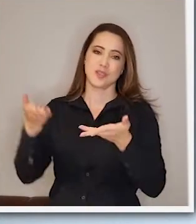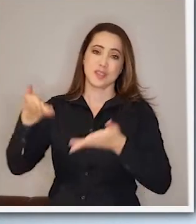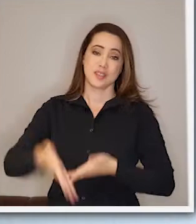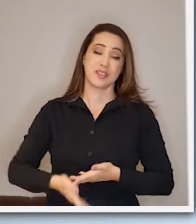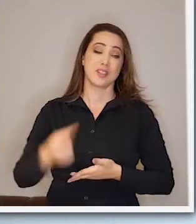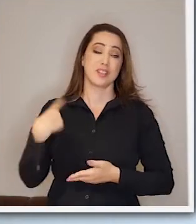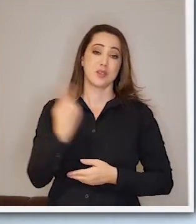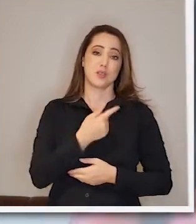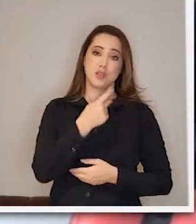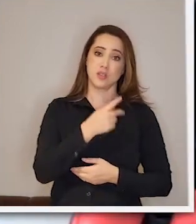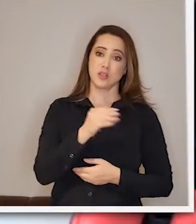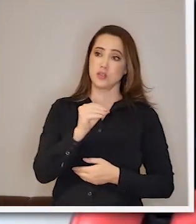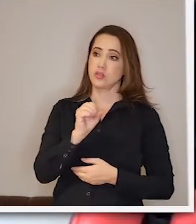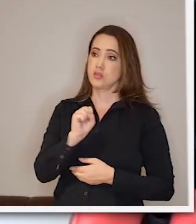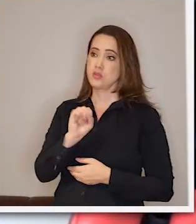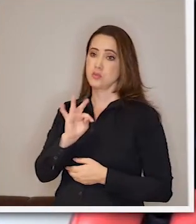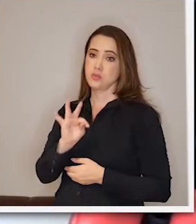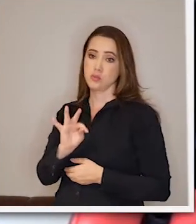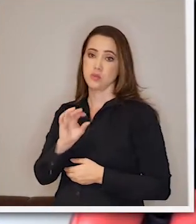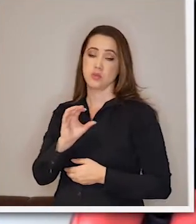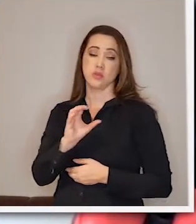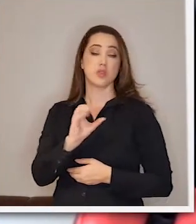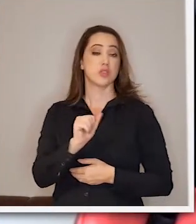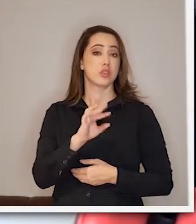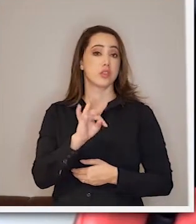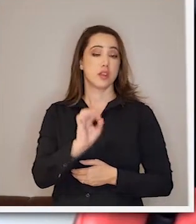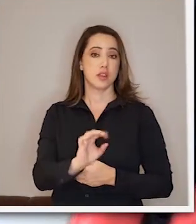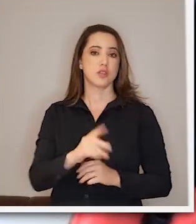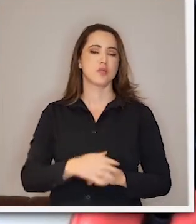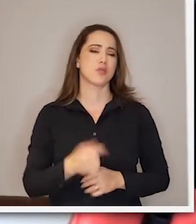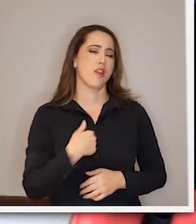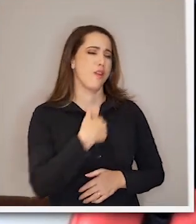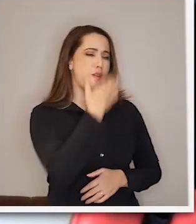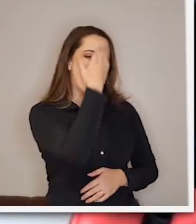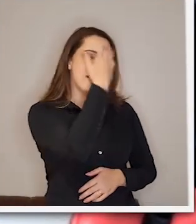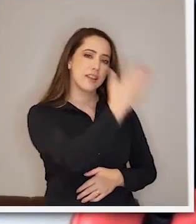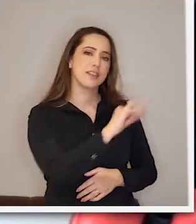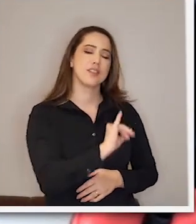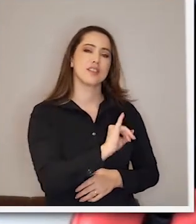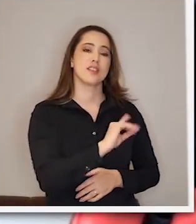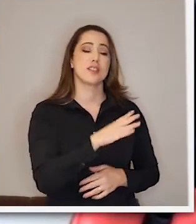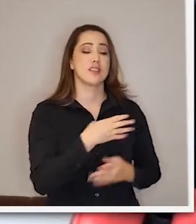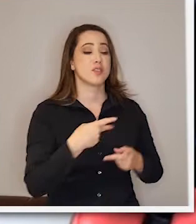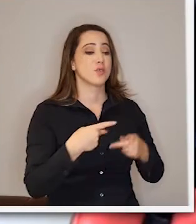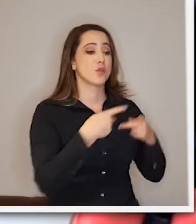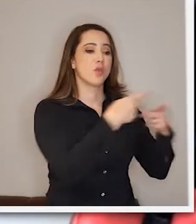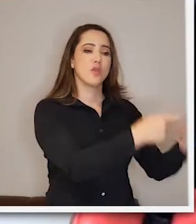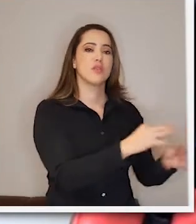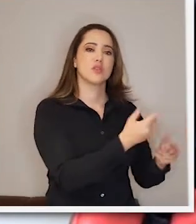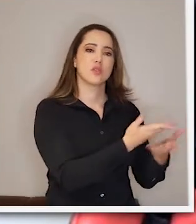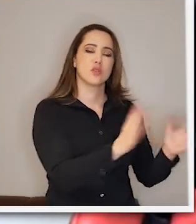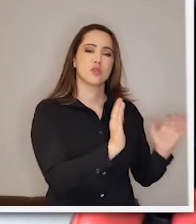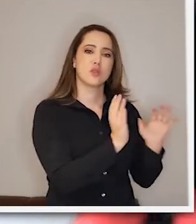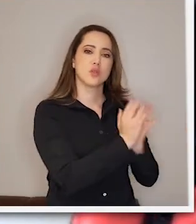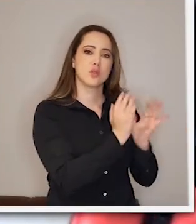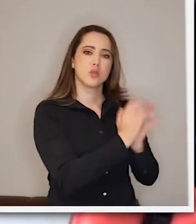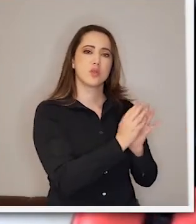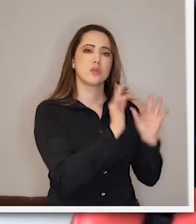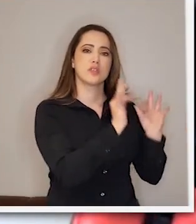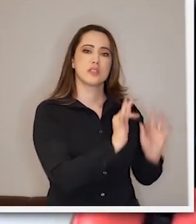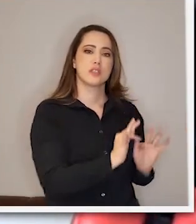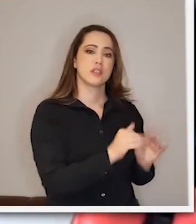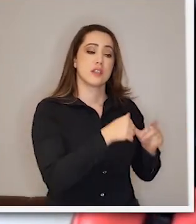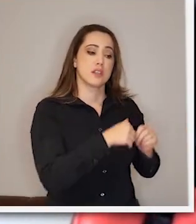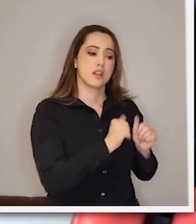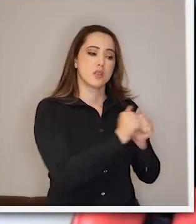One Podcast. Prazer é tudo meu, agradeço o convite do Block One, do Adriano, do Beto, de toda a sua equipe. Uma satisfação muito grande poder falar